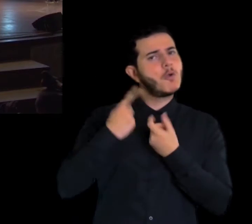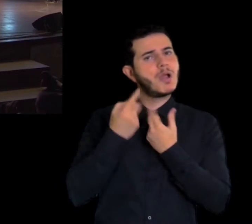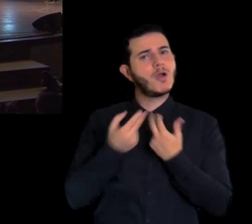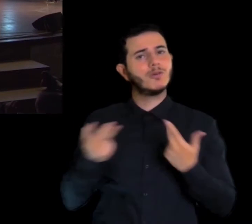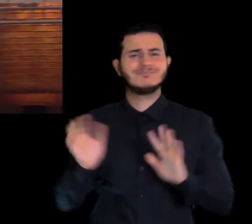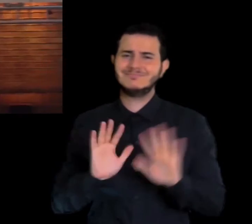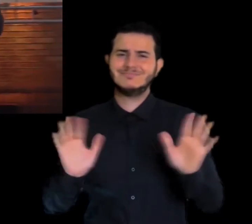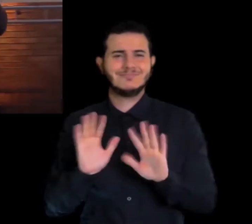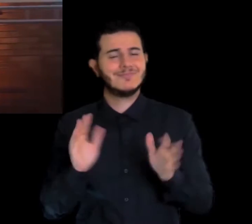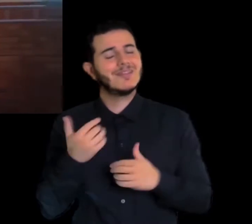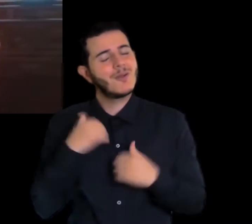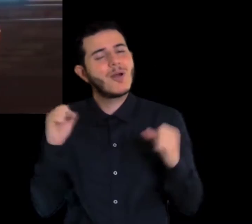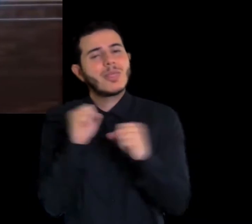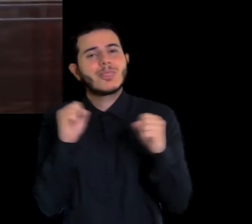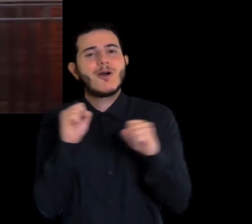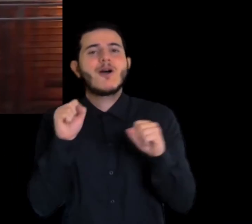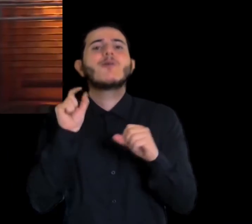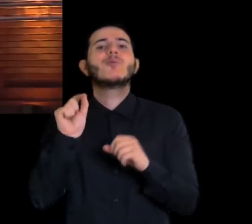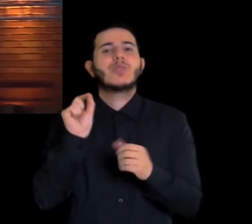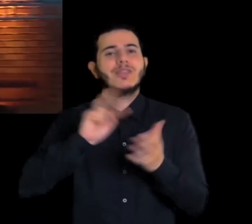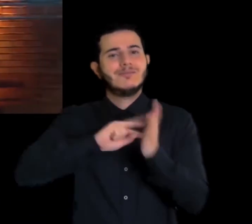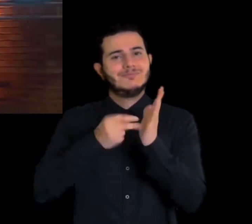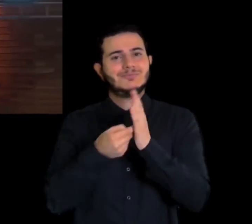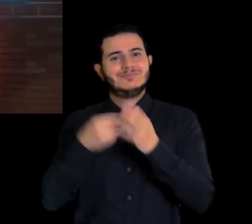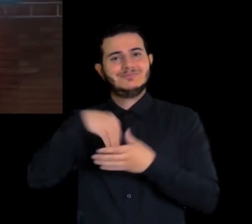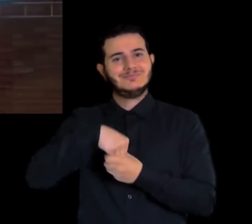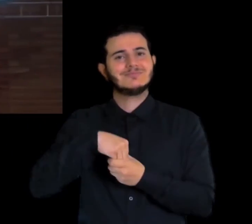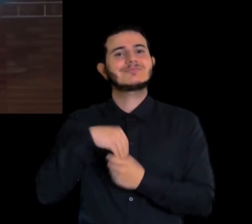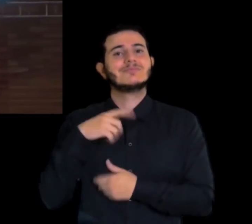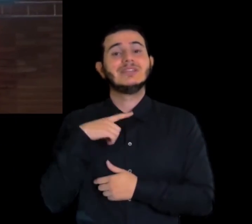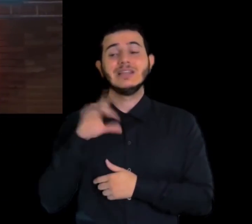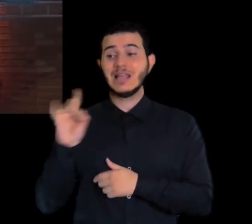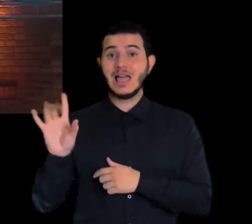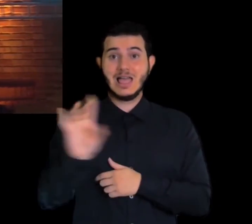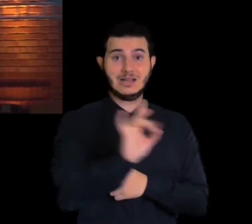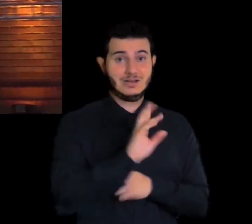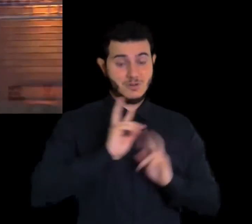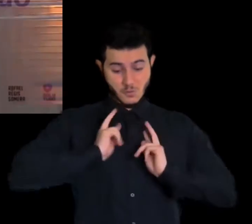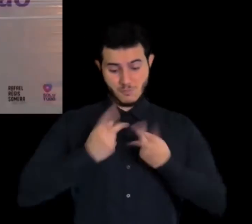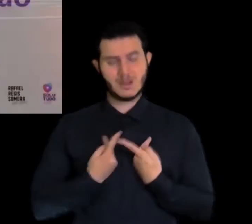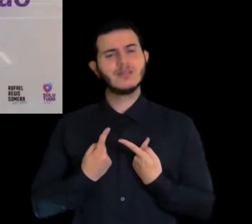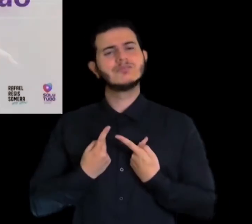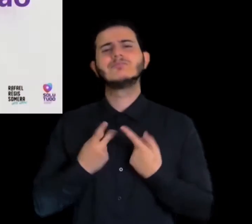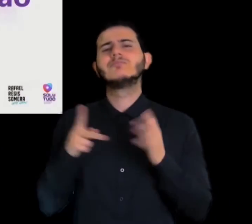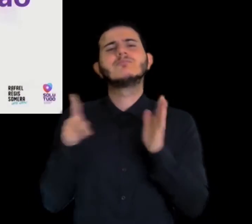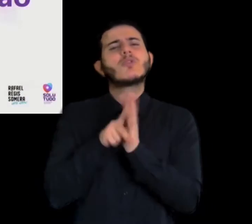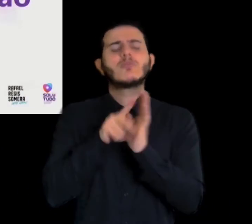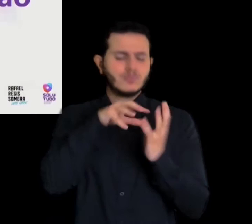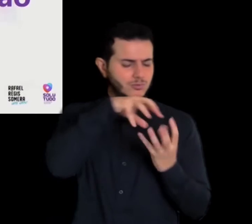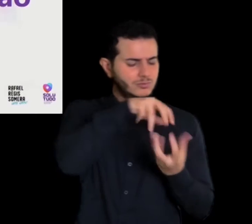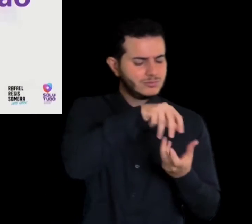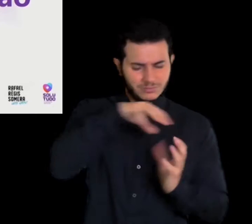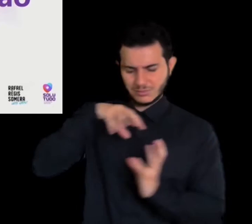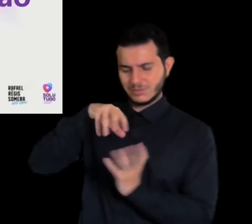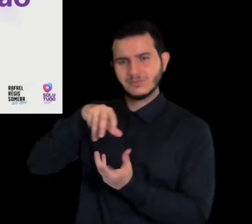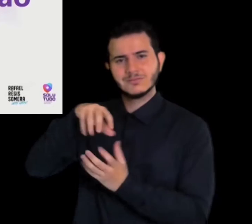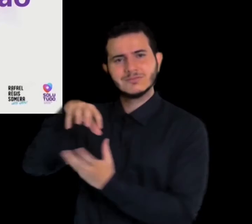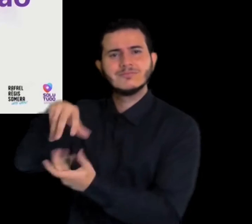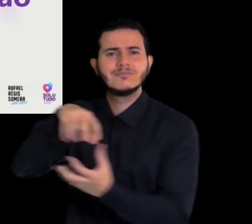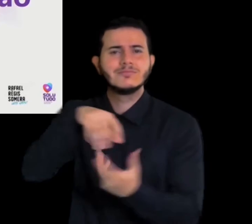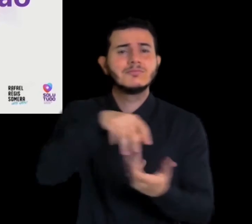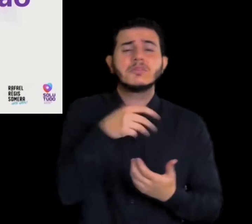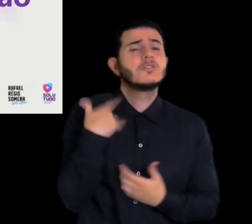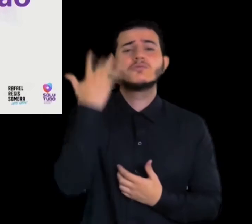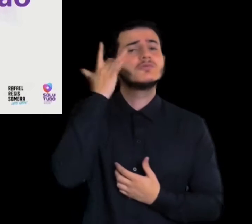isso aqui, ó. Eu adoro essa imagem. E já diria Raul, né? Cada ser humano é um universo. Você nunca sabe o momento que o outro está. Eu não sei o que aquela